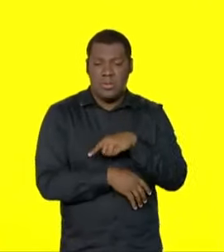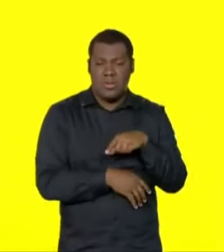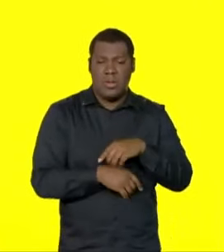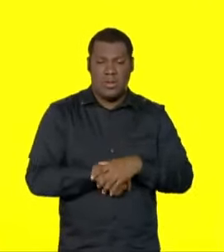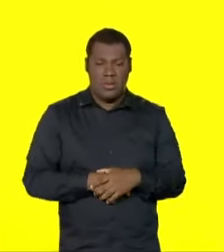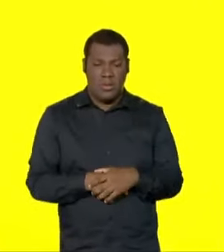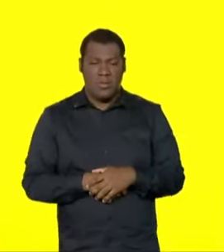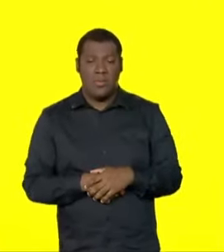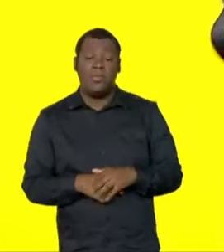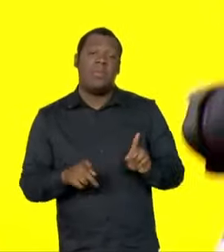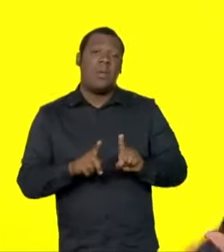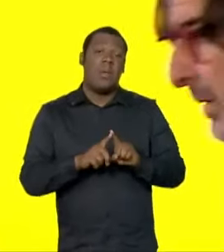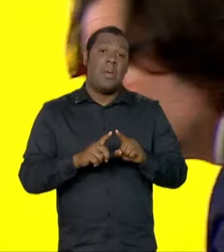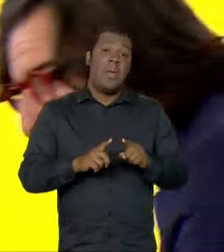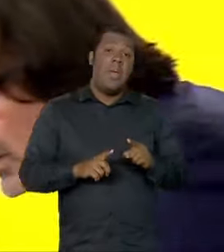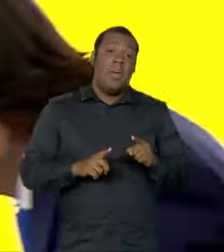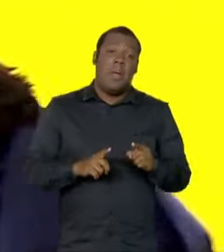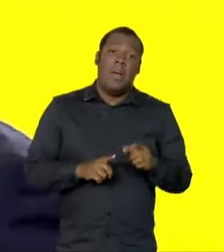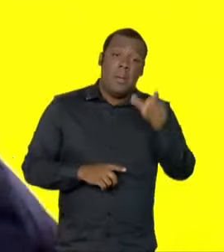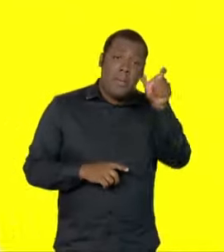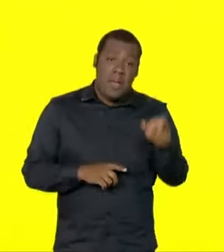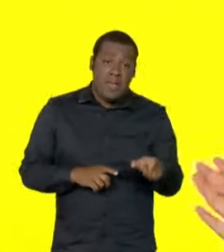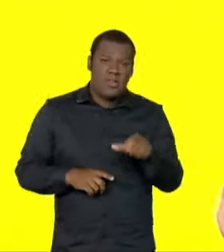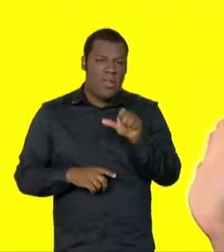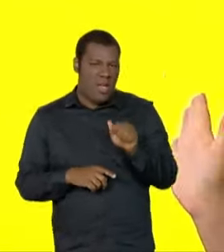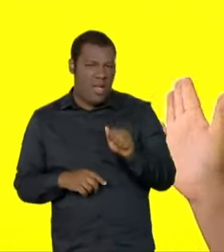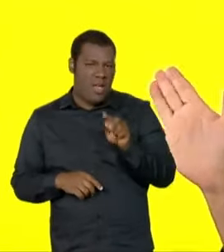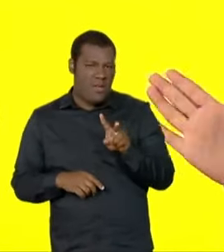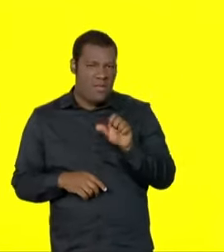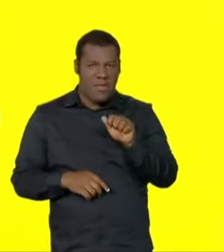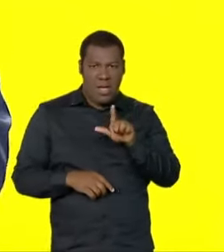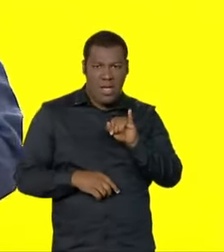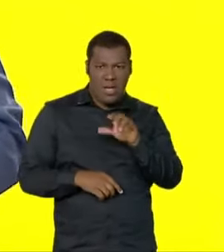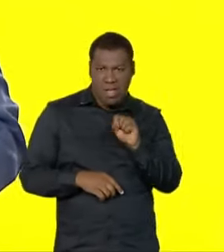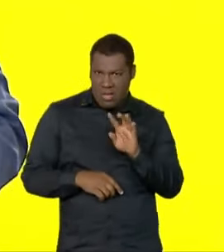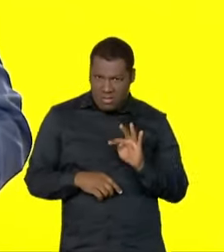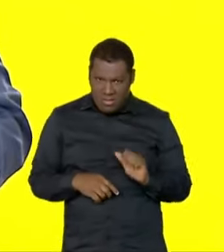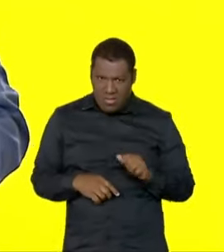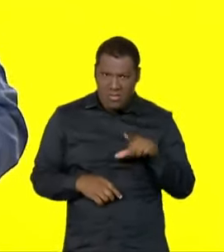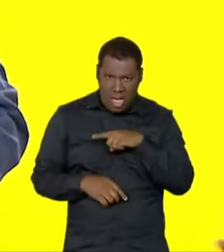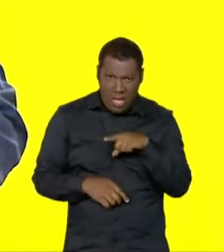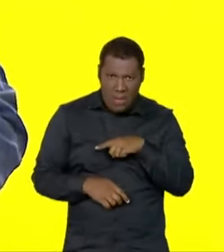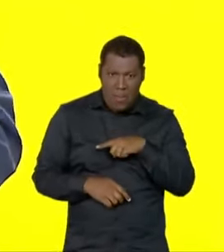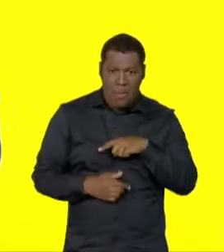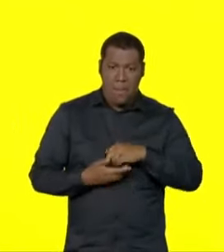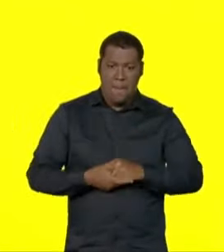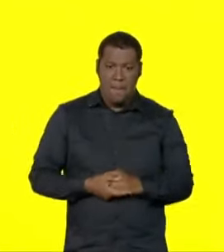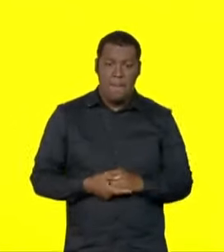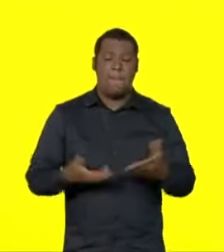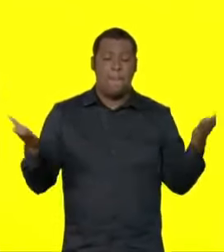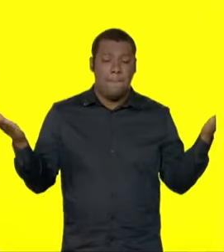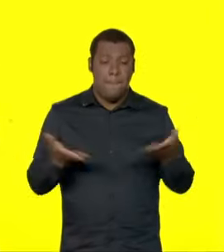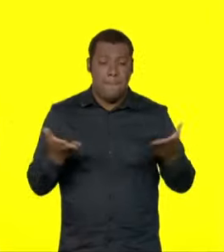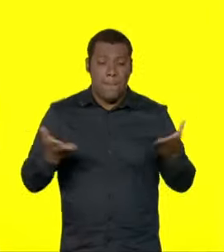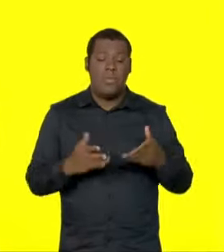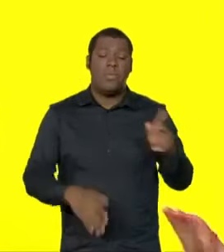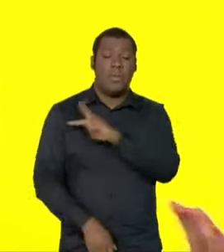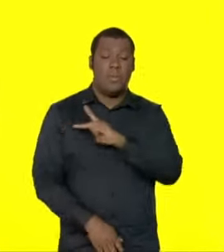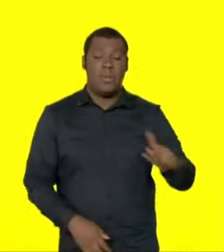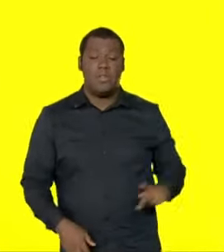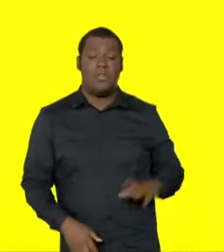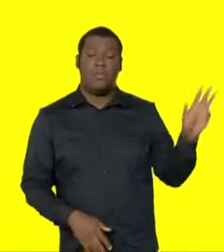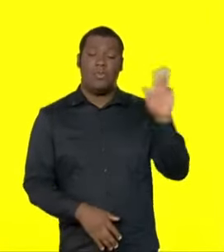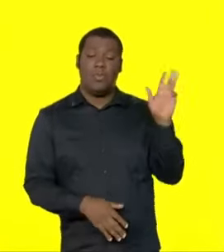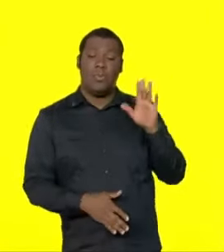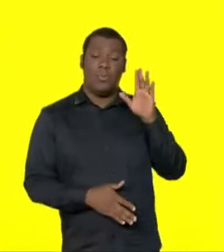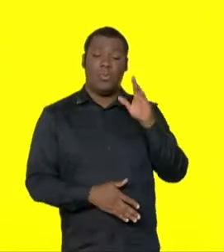uma avalista? Não. E a porta se fecha. Então, está fora. Hoje, o presidente Lula, ao